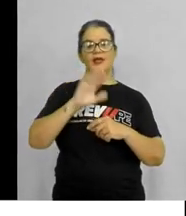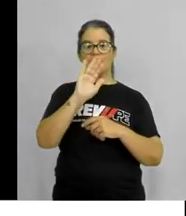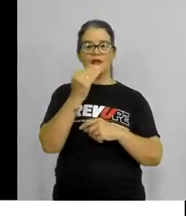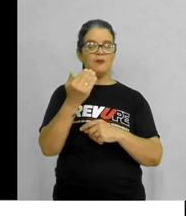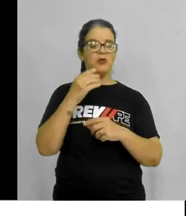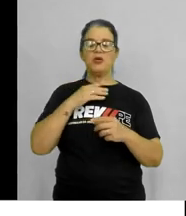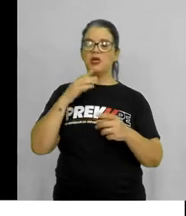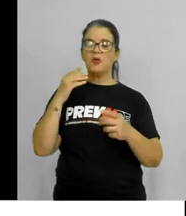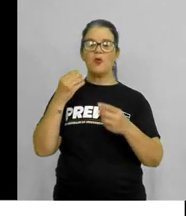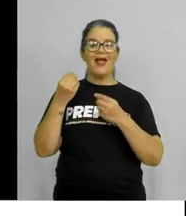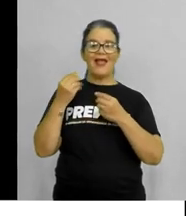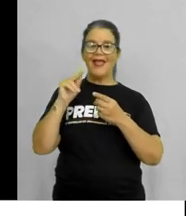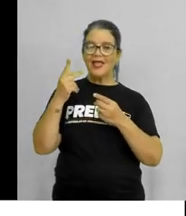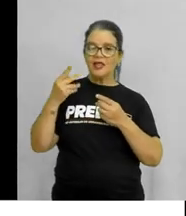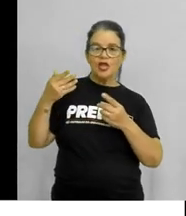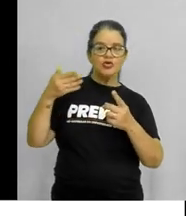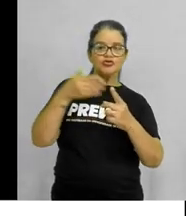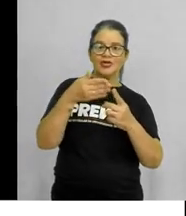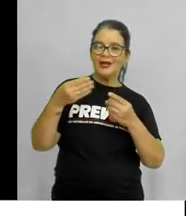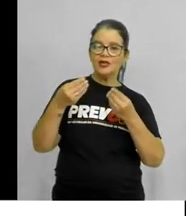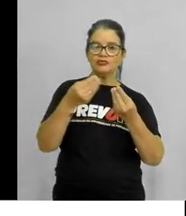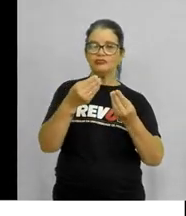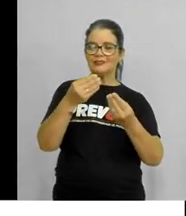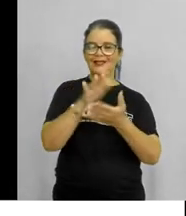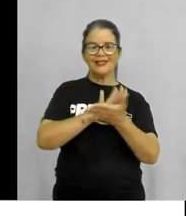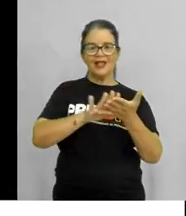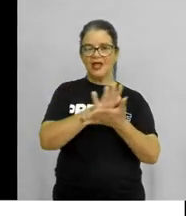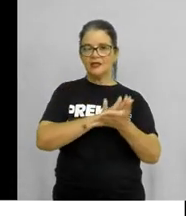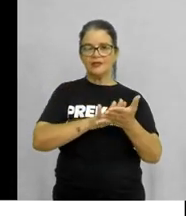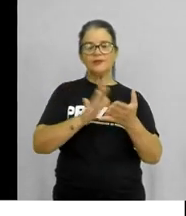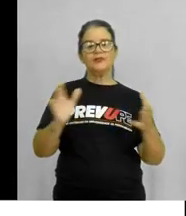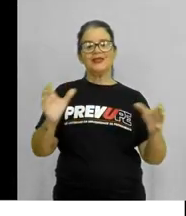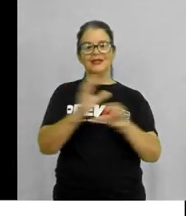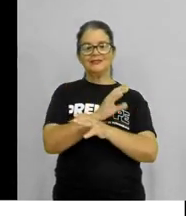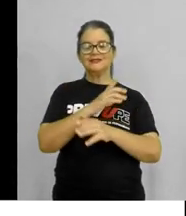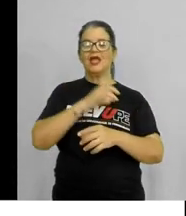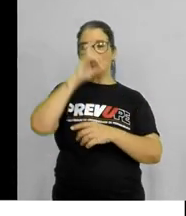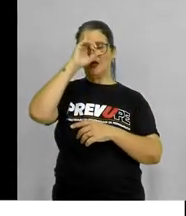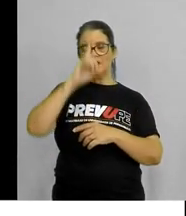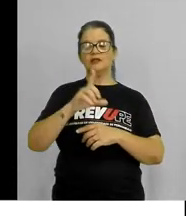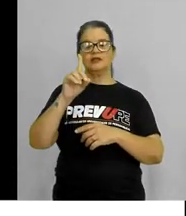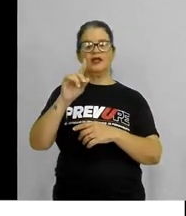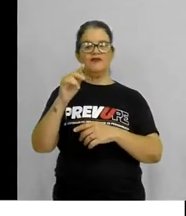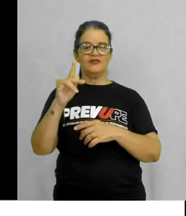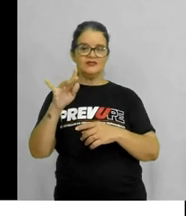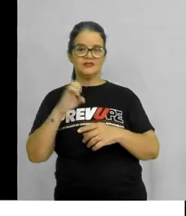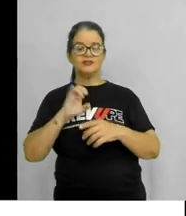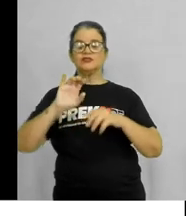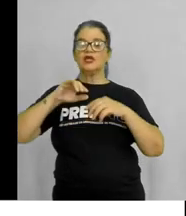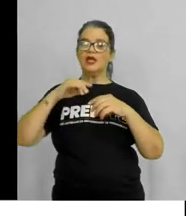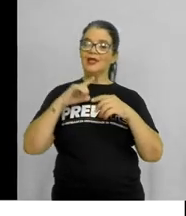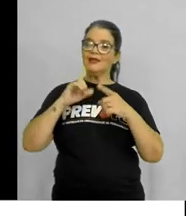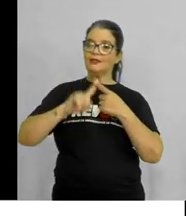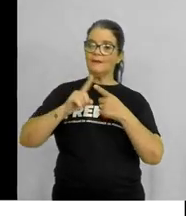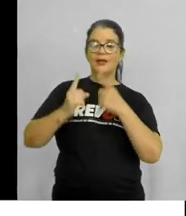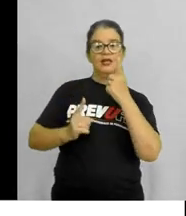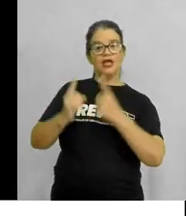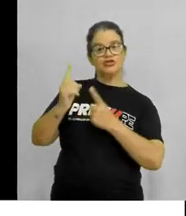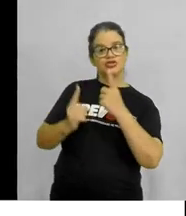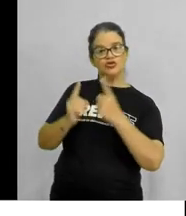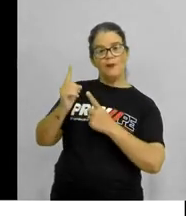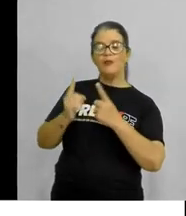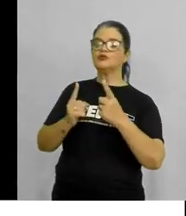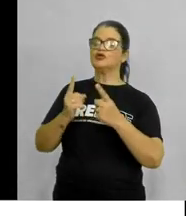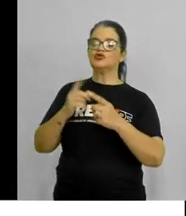morreu sem deixar redeiros tios encerra a dinastia dos Avis e nas disputas pelo